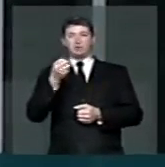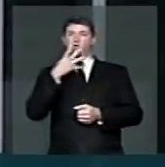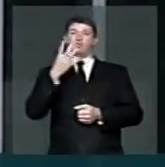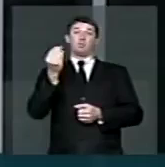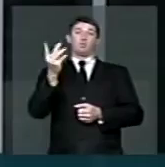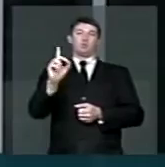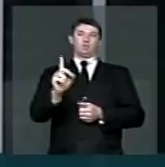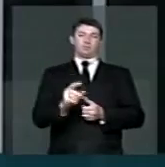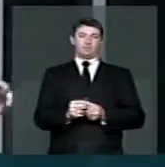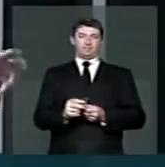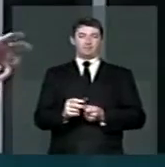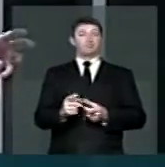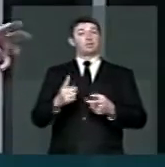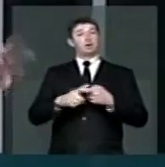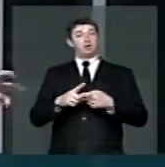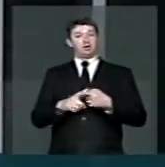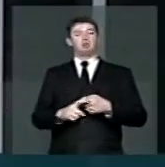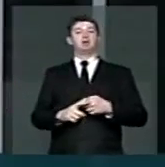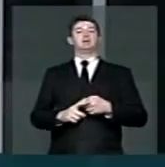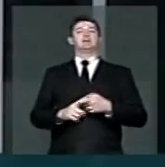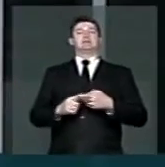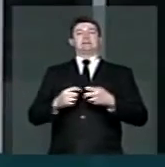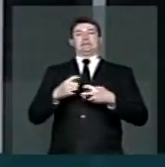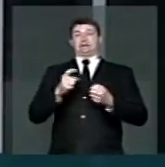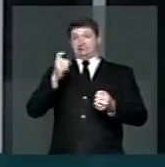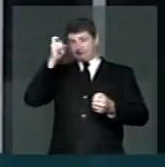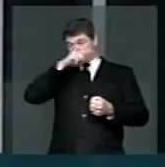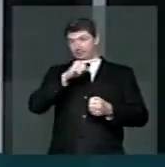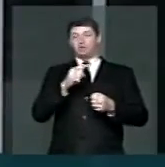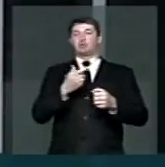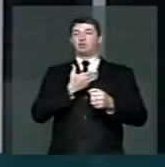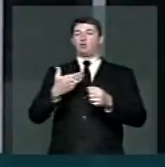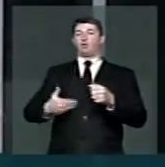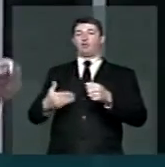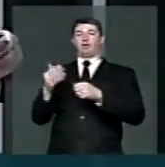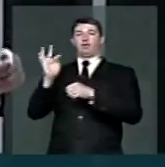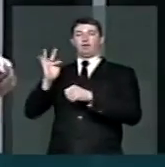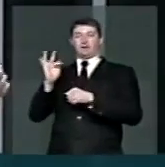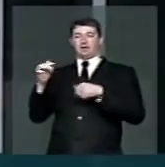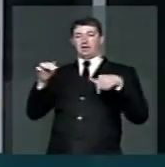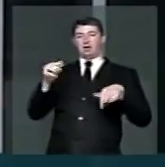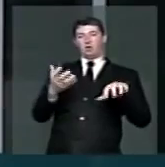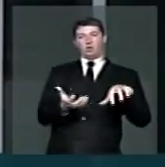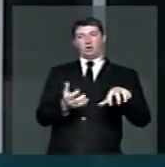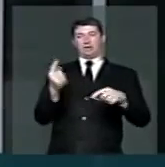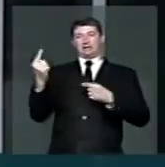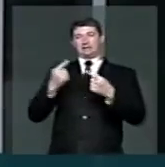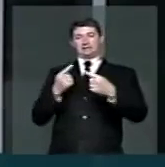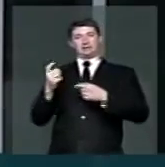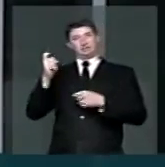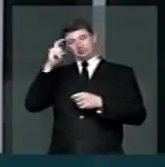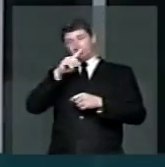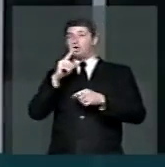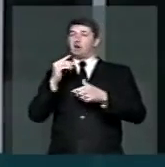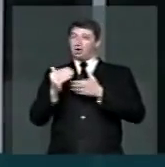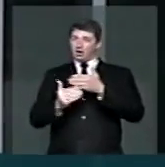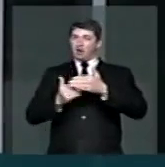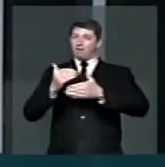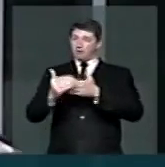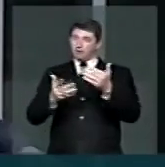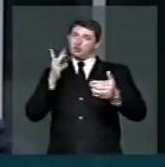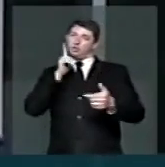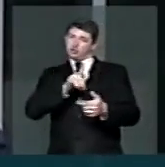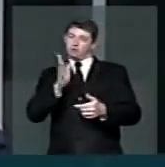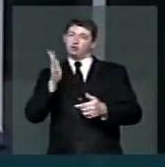bom, ainda por causa da tensa relação com o Poder Executivo. É verdade que hoje avanços aconteceram